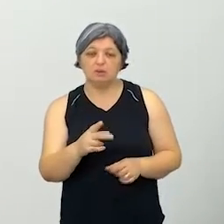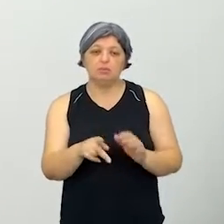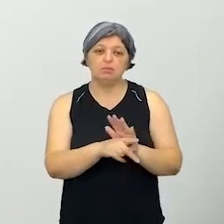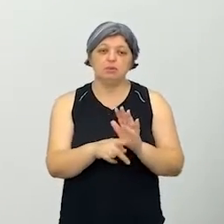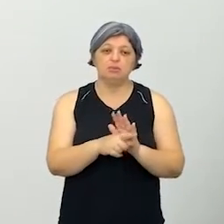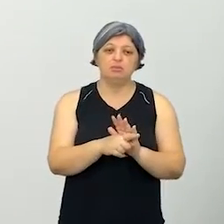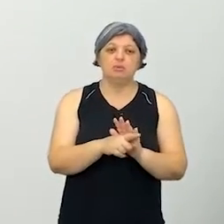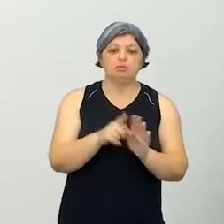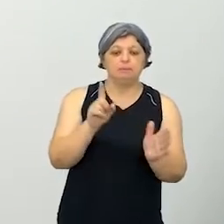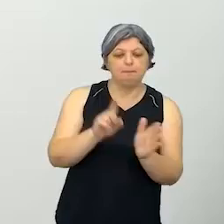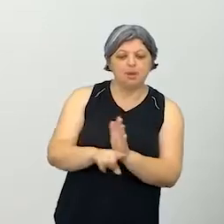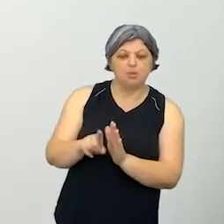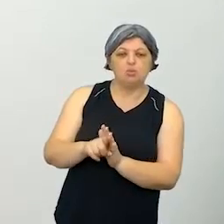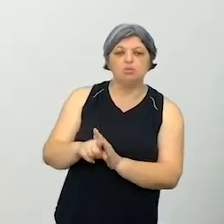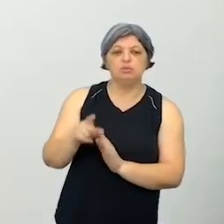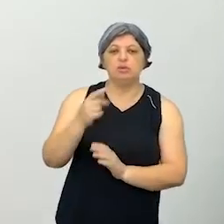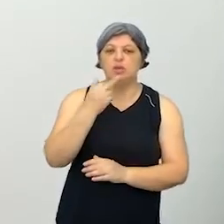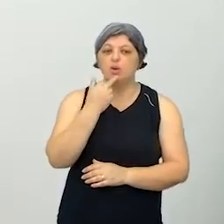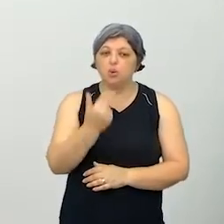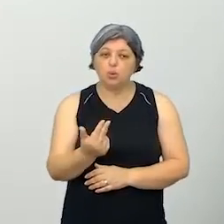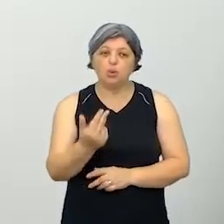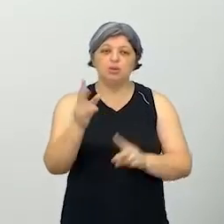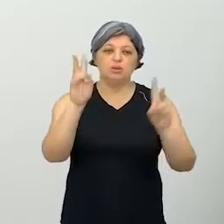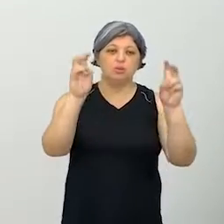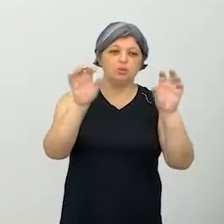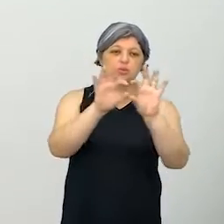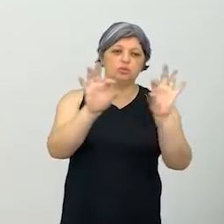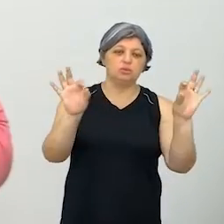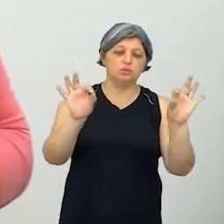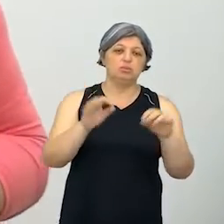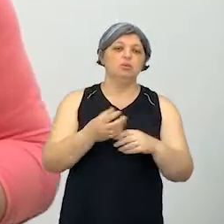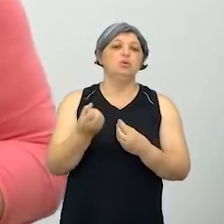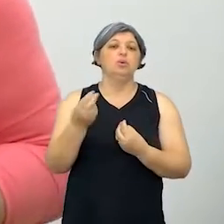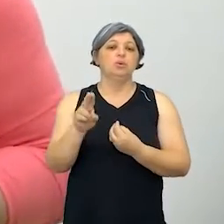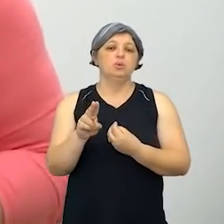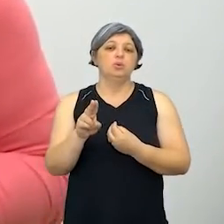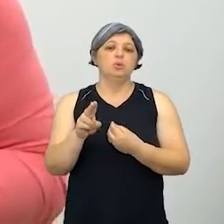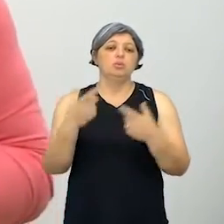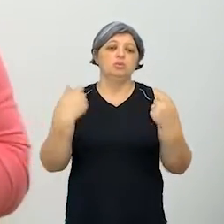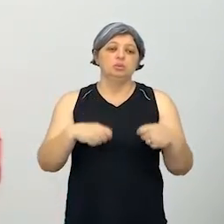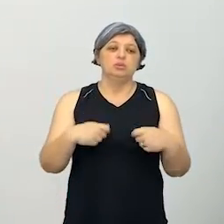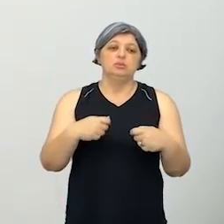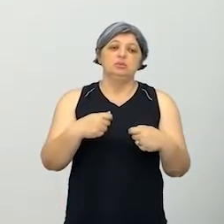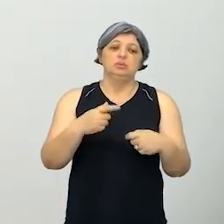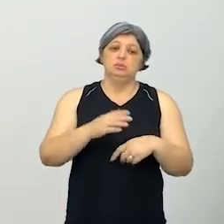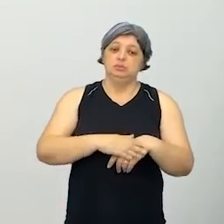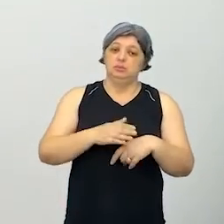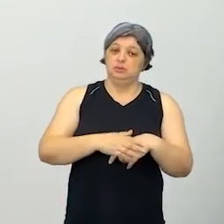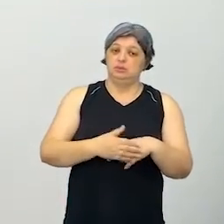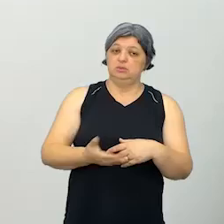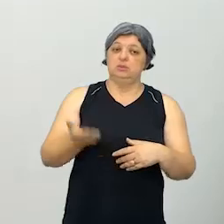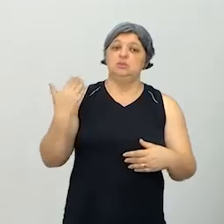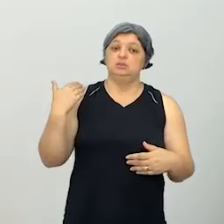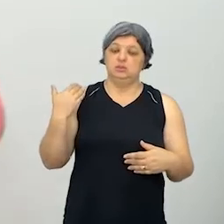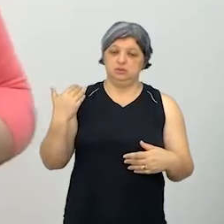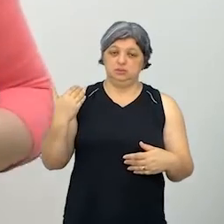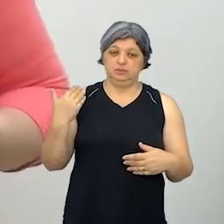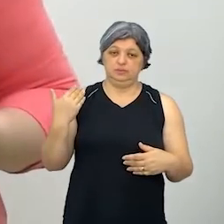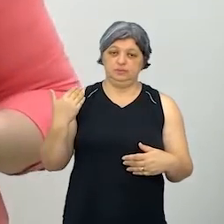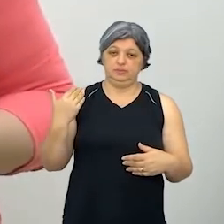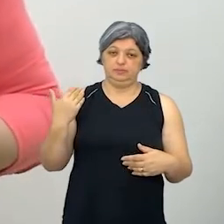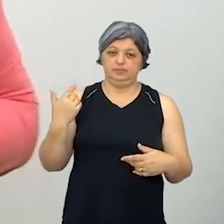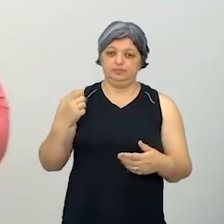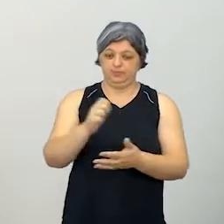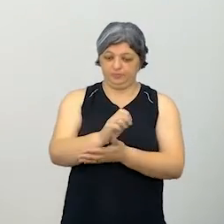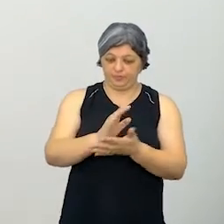as cores, perguntas sobre os títulos, ou eles precisam de algo anterior a isso para que a